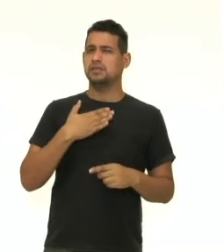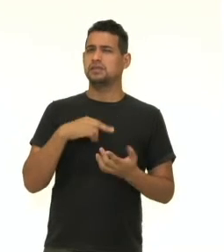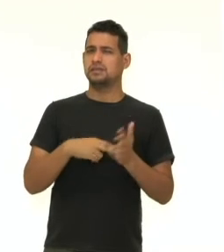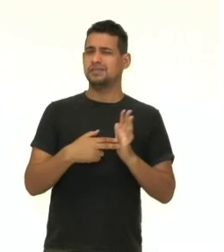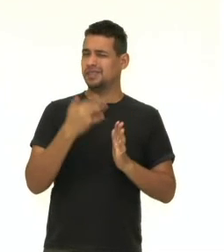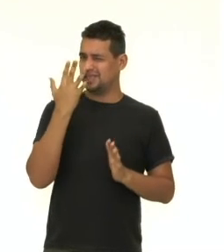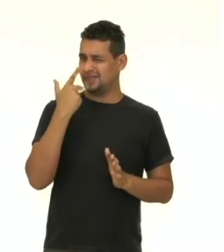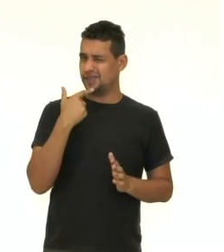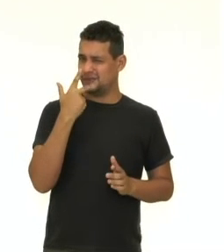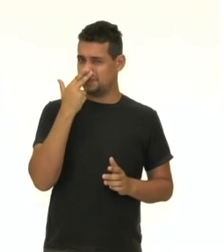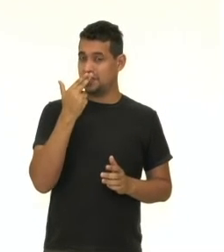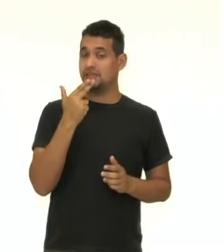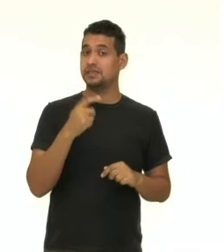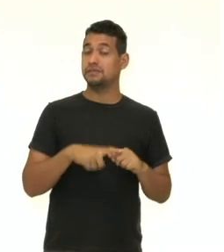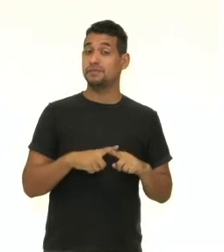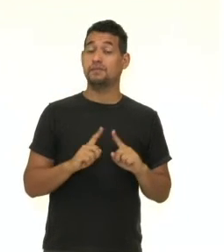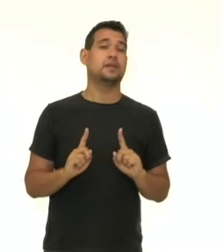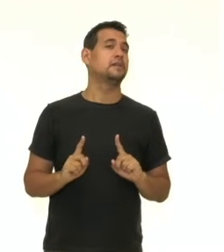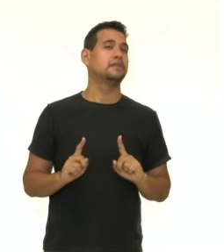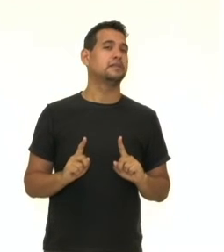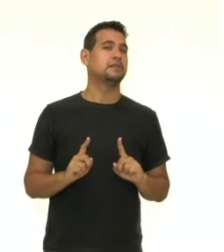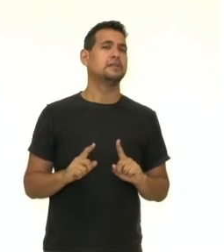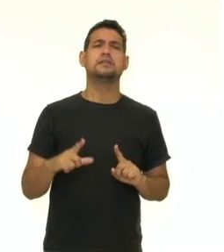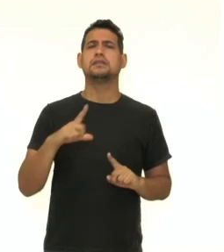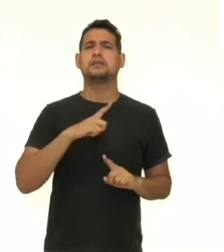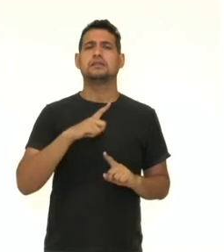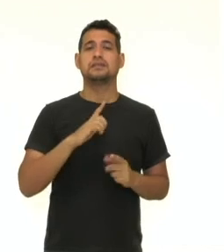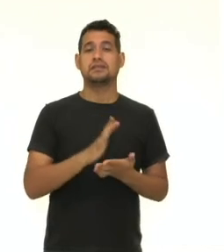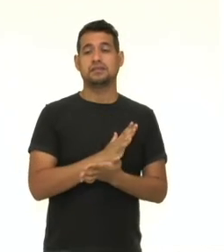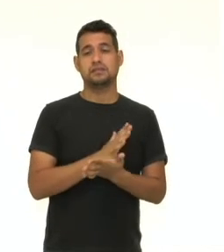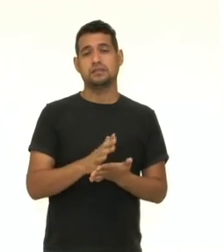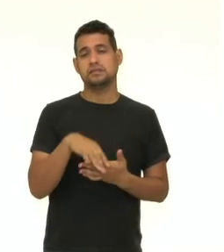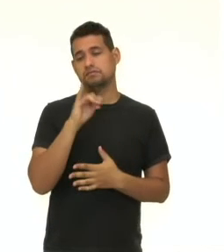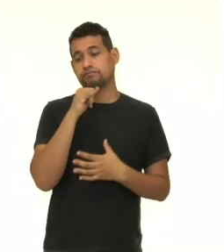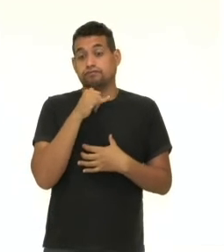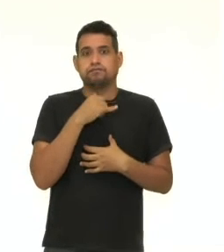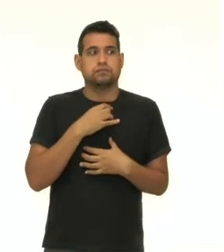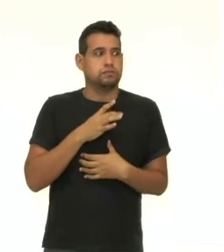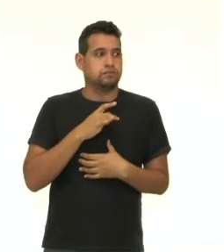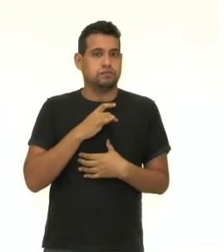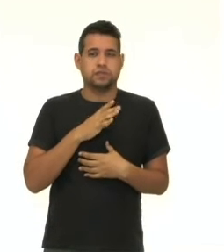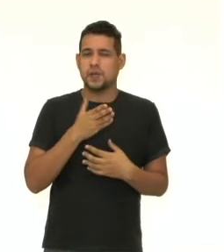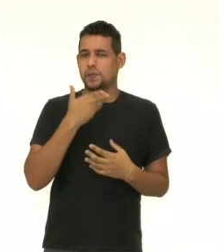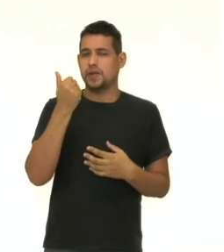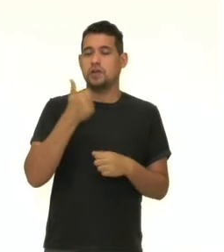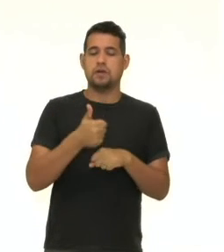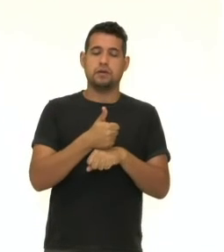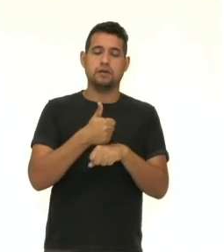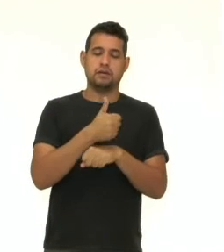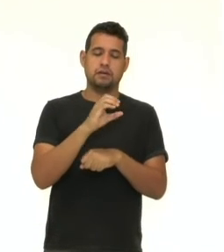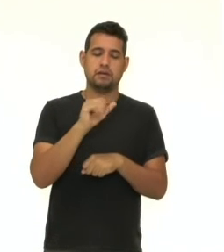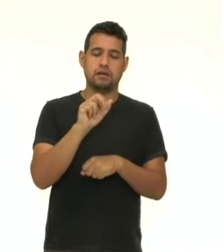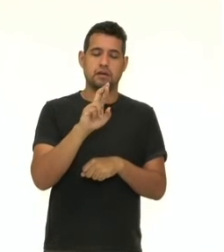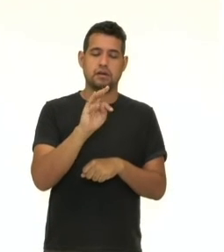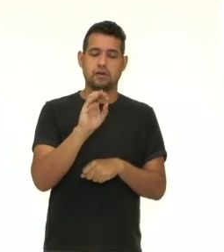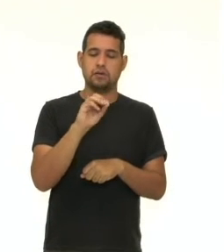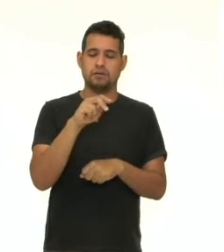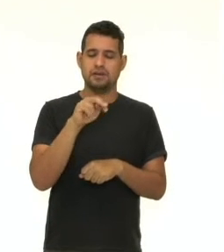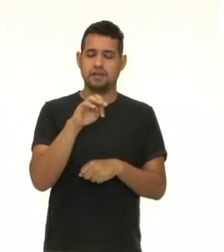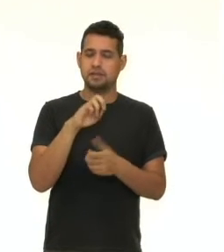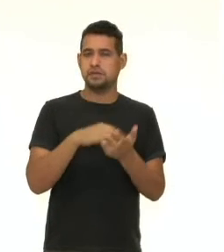de criança. Em todo caso, quando tivesse algum receio, a melhor cartomante era ele mesmo.